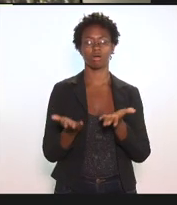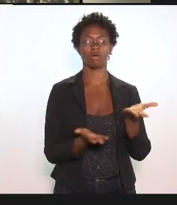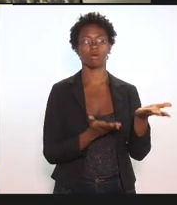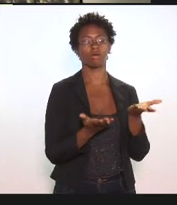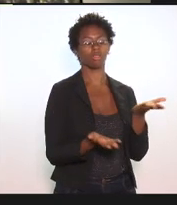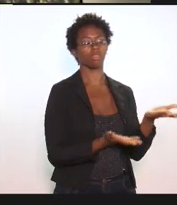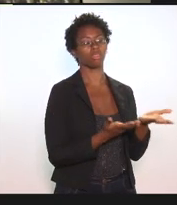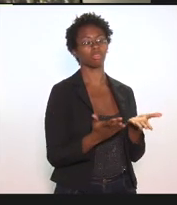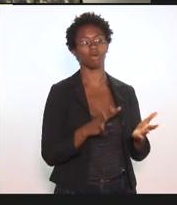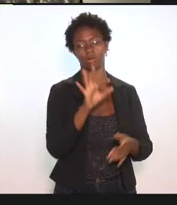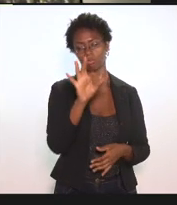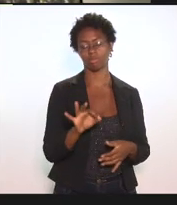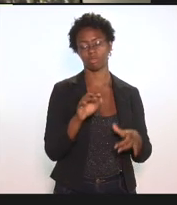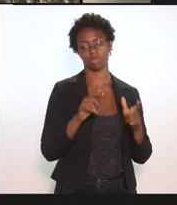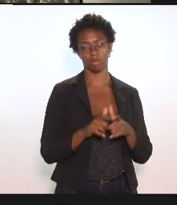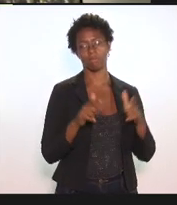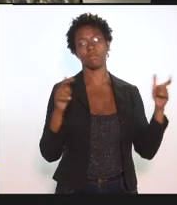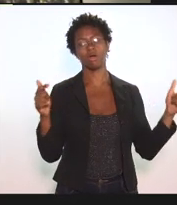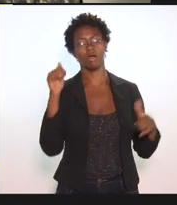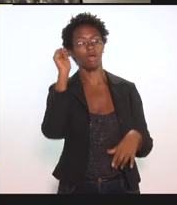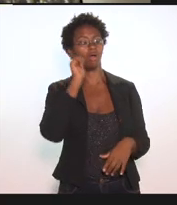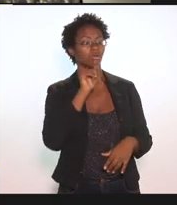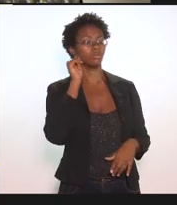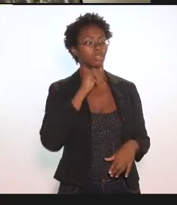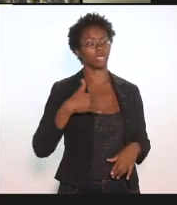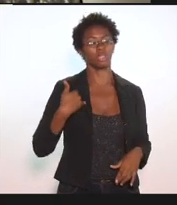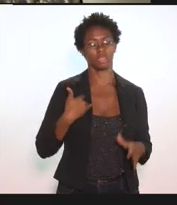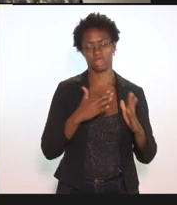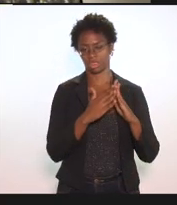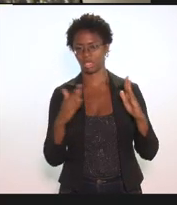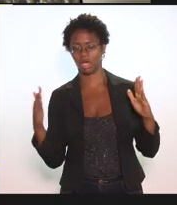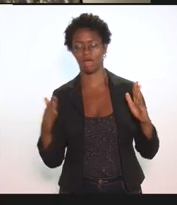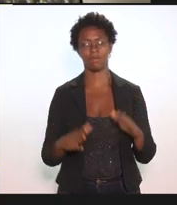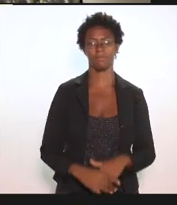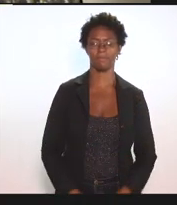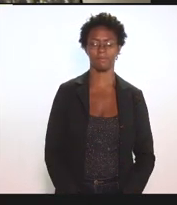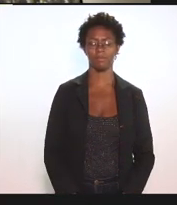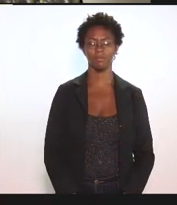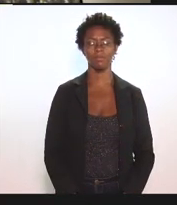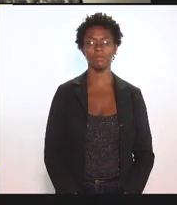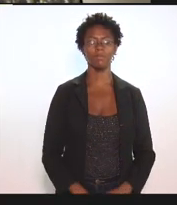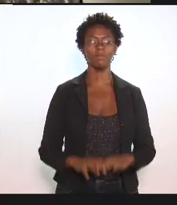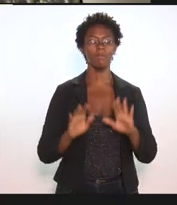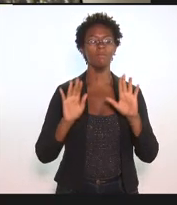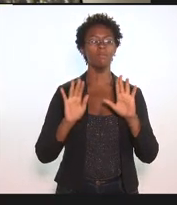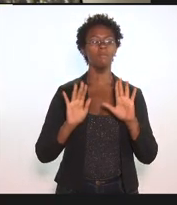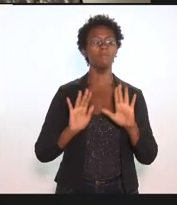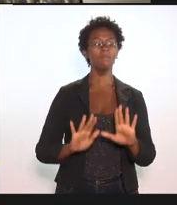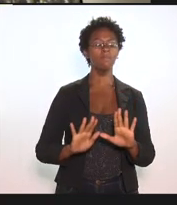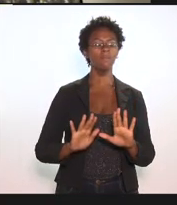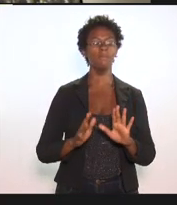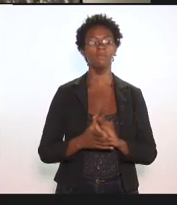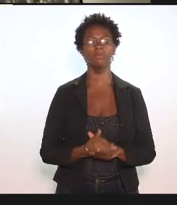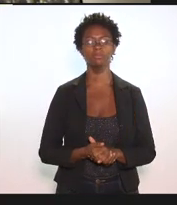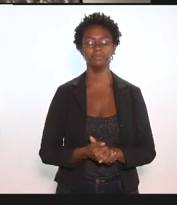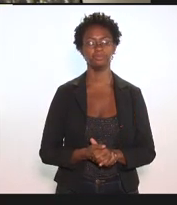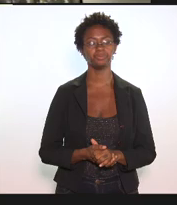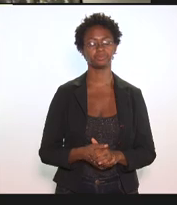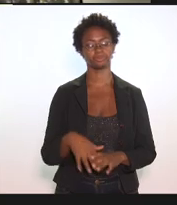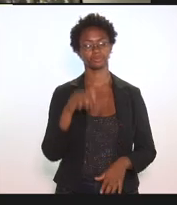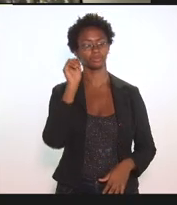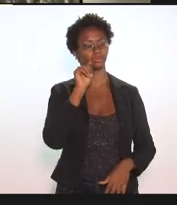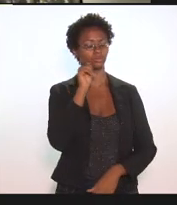um grande percentual aí de mulheres nessa faixa etária. Mas é um avanço para as mulheres no Rio de Janeiro. A